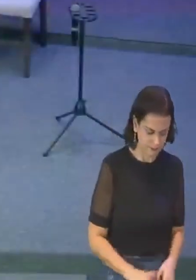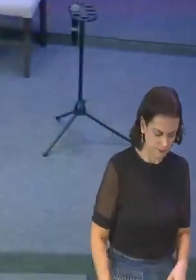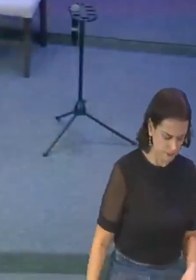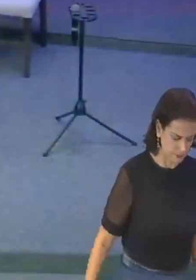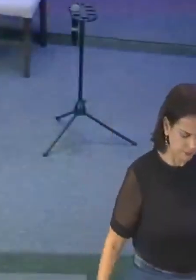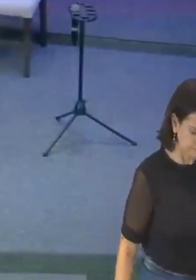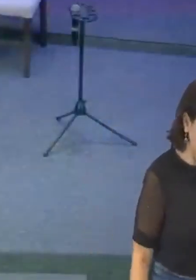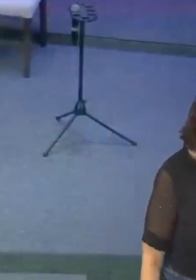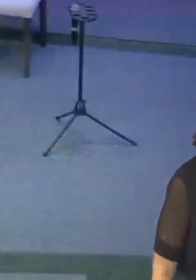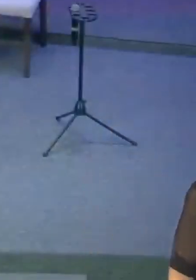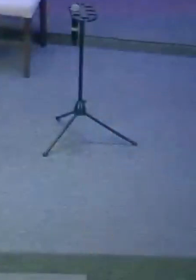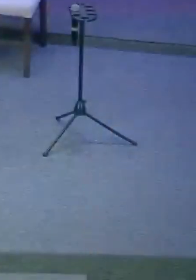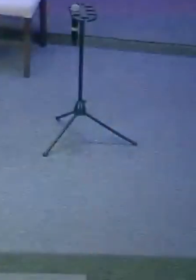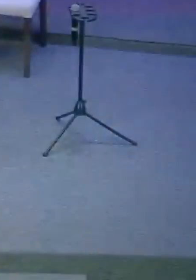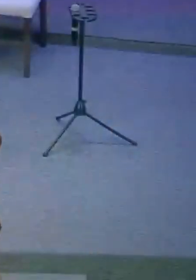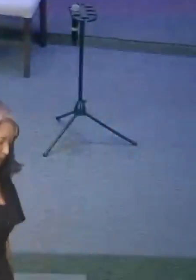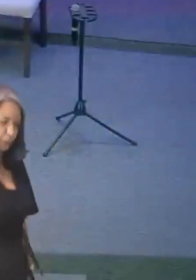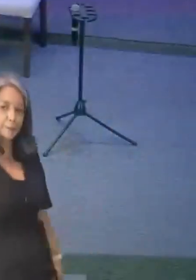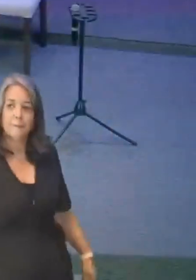Pai Celeste,